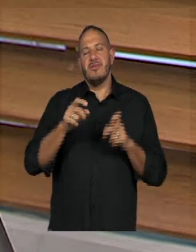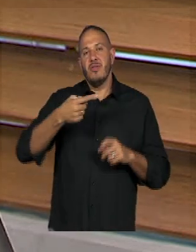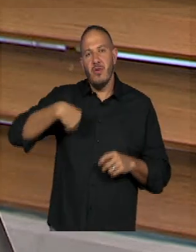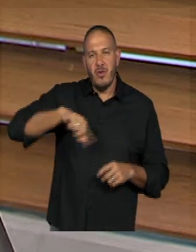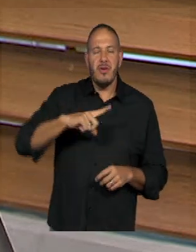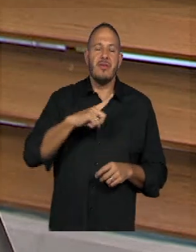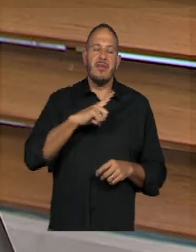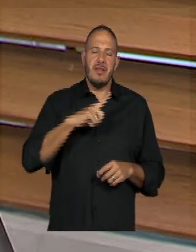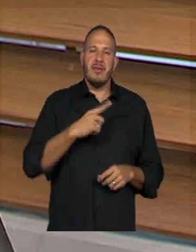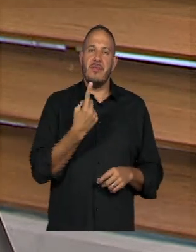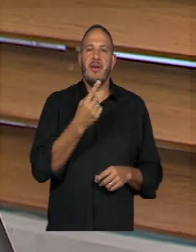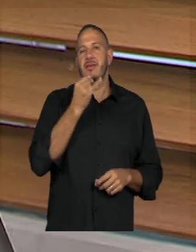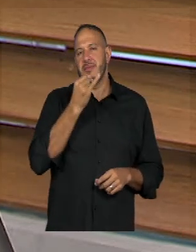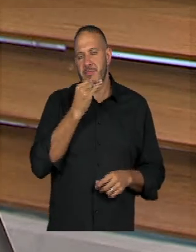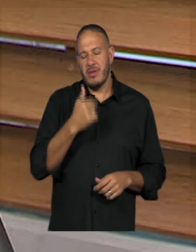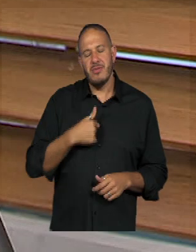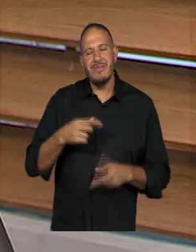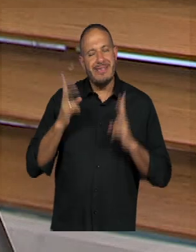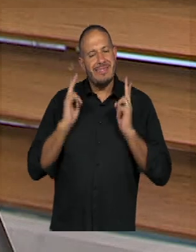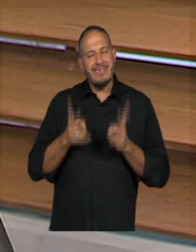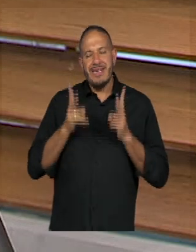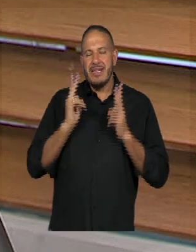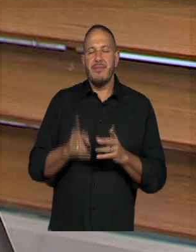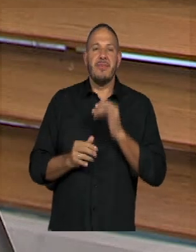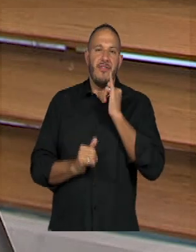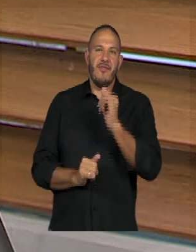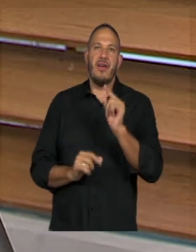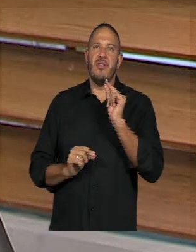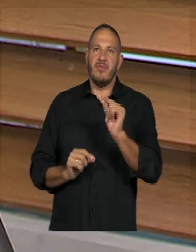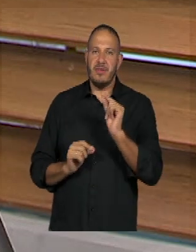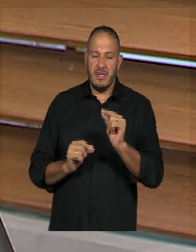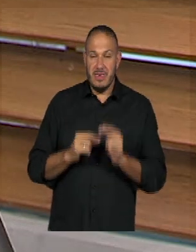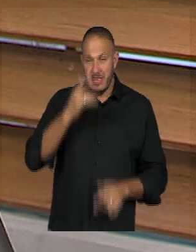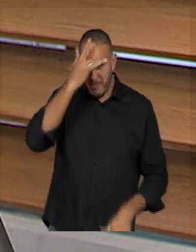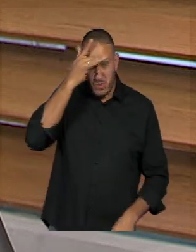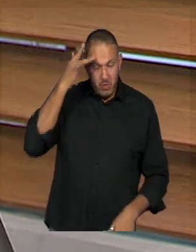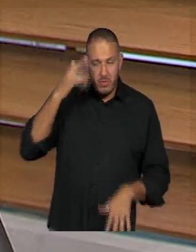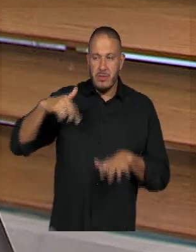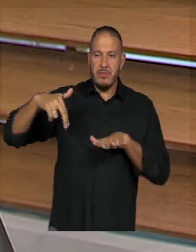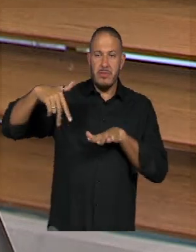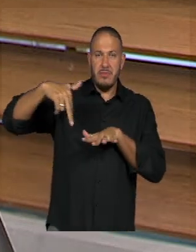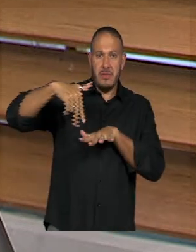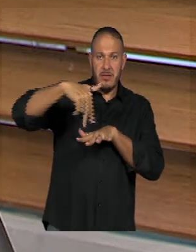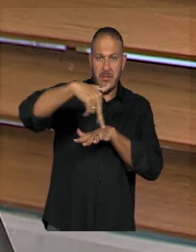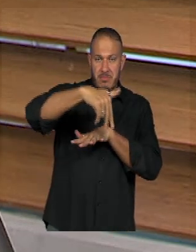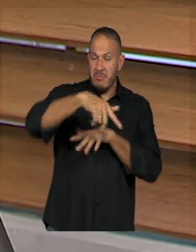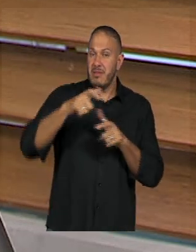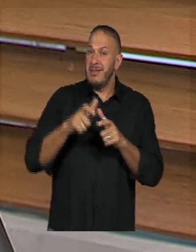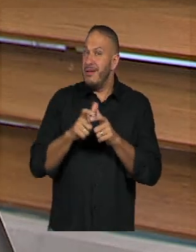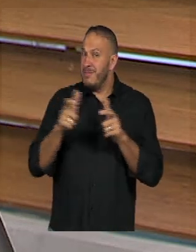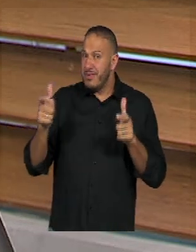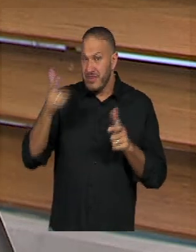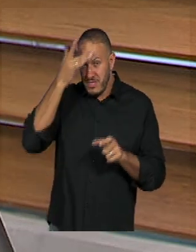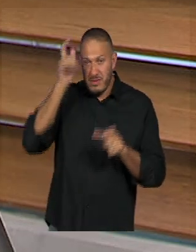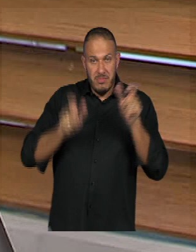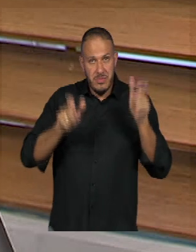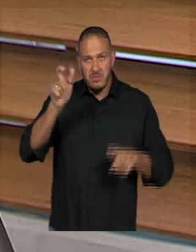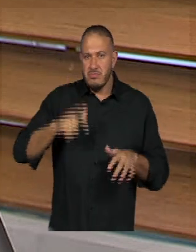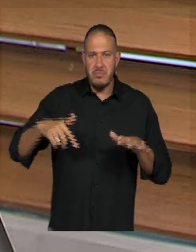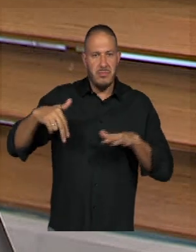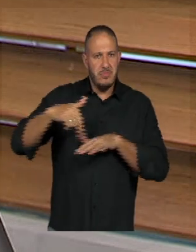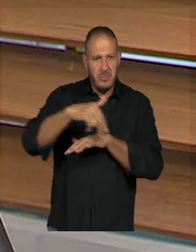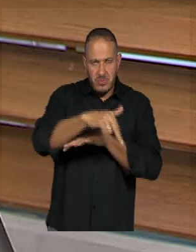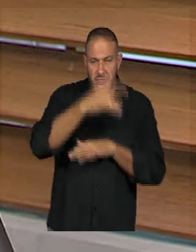exemplo que eu costumo sempre falar, que é o pedestre. A maioria dos pedestres não sabe que